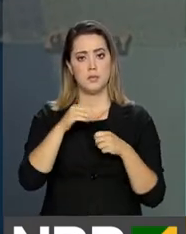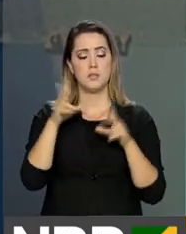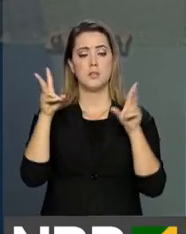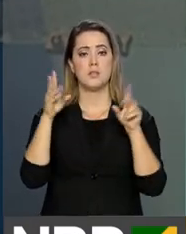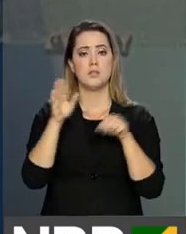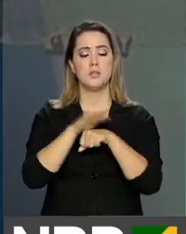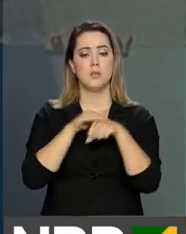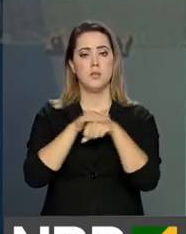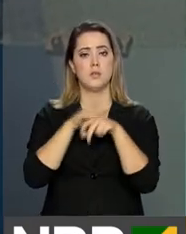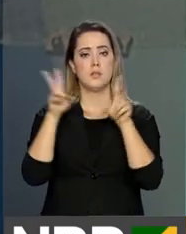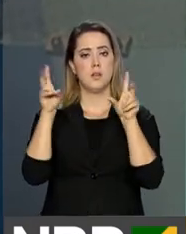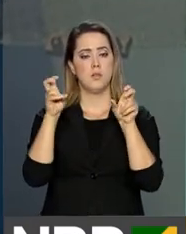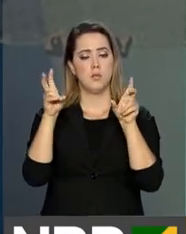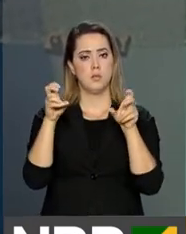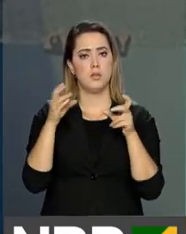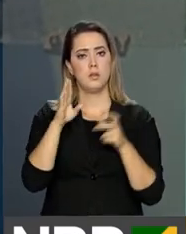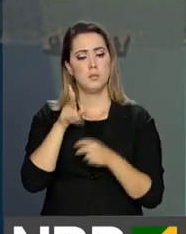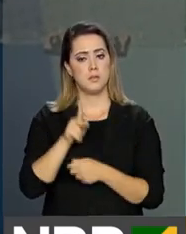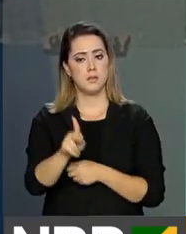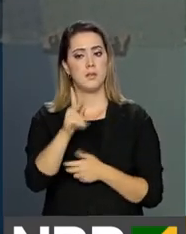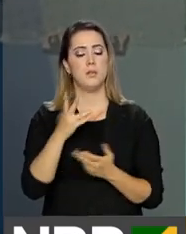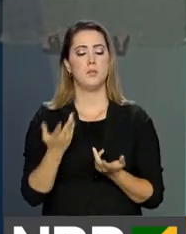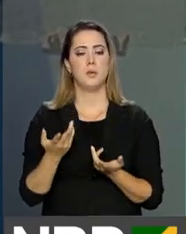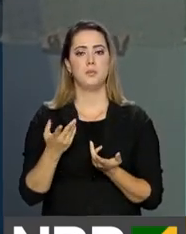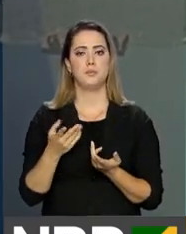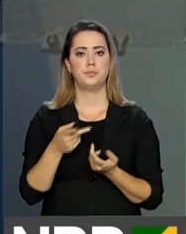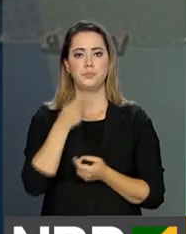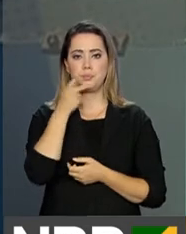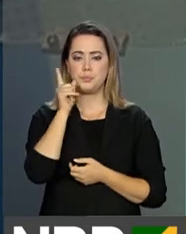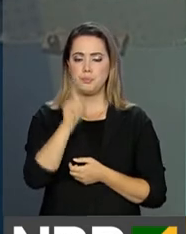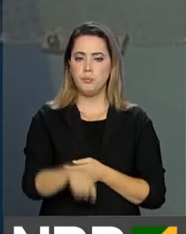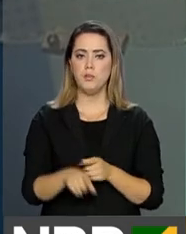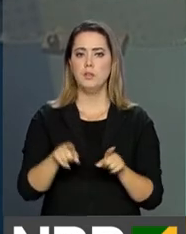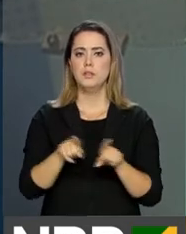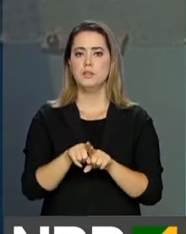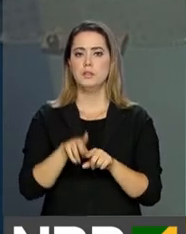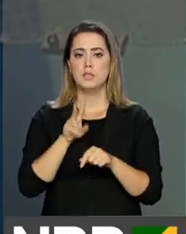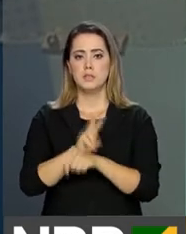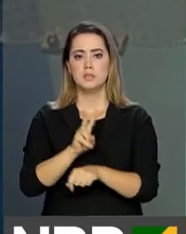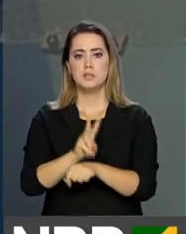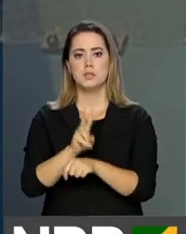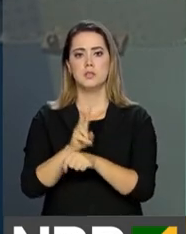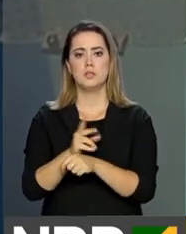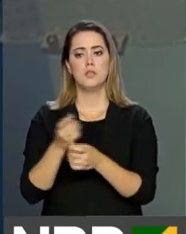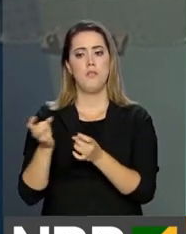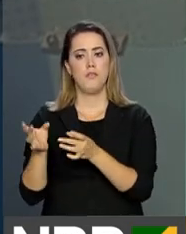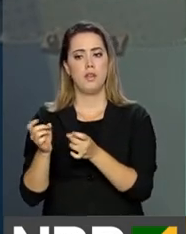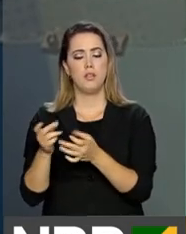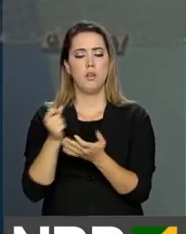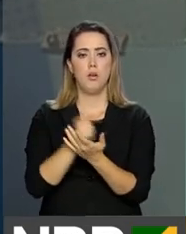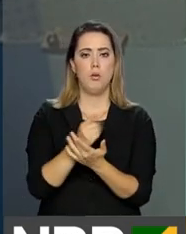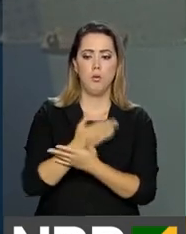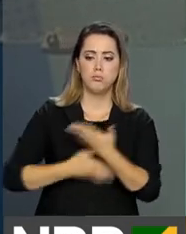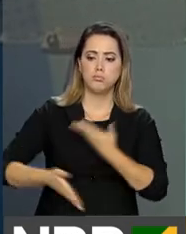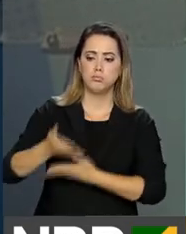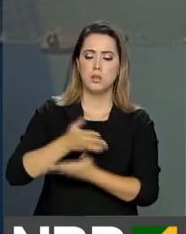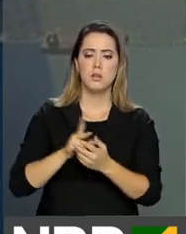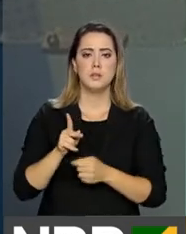caráter prioritário, a defender condições equilibradas de competição no setor. E,